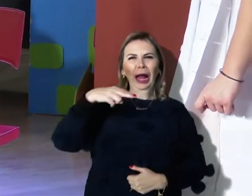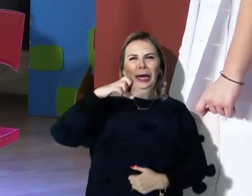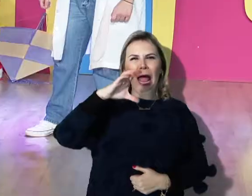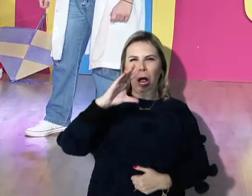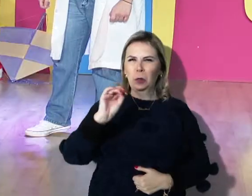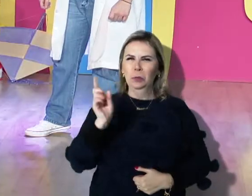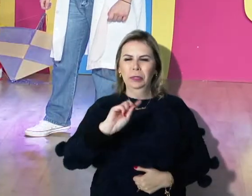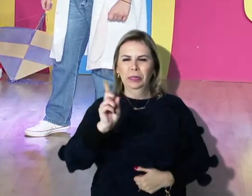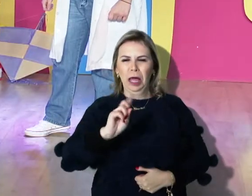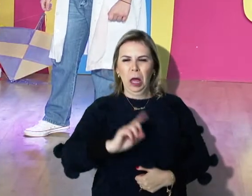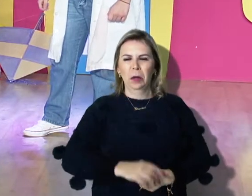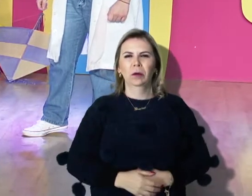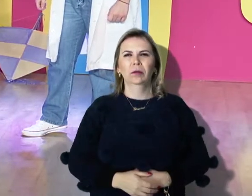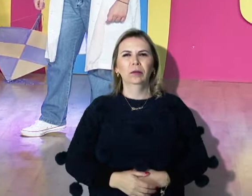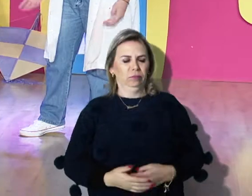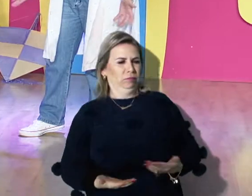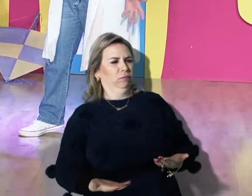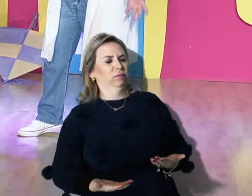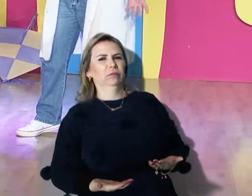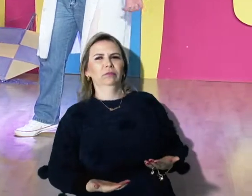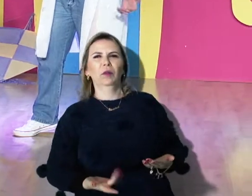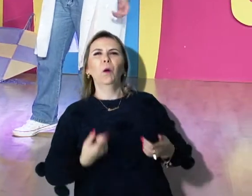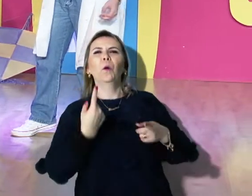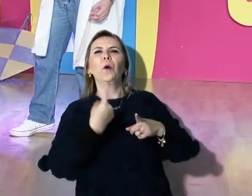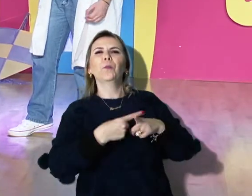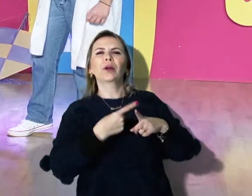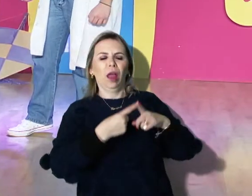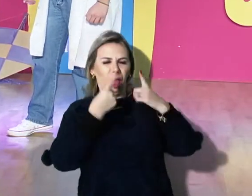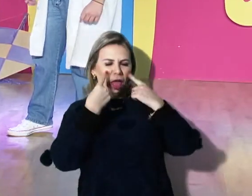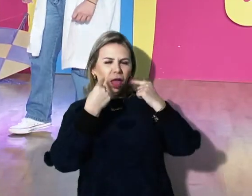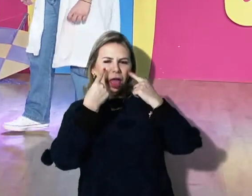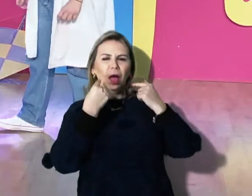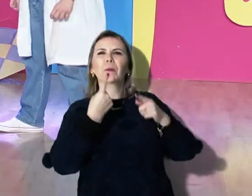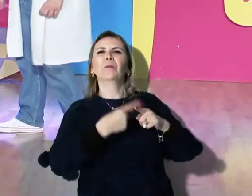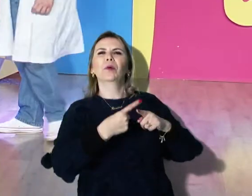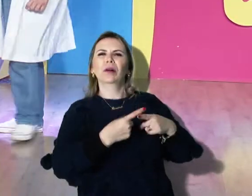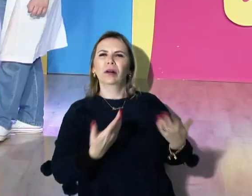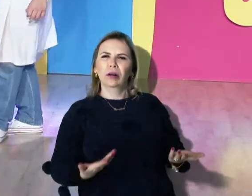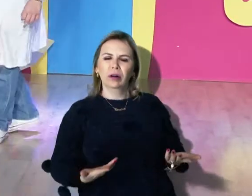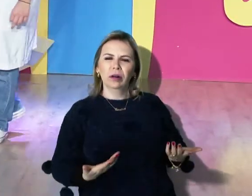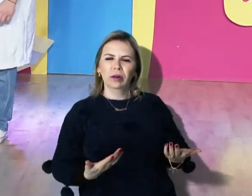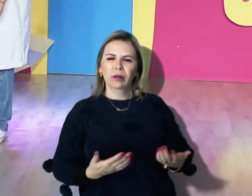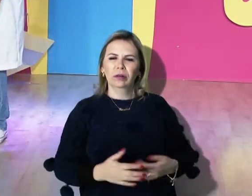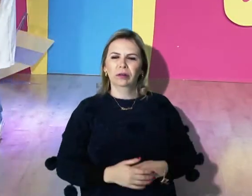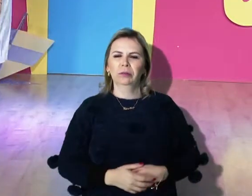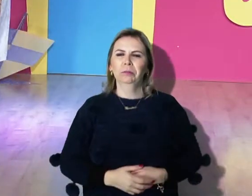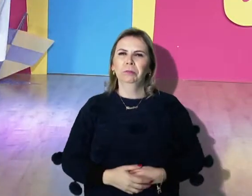Manu! Ué? Então por que que você tá chorando?